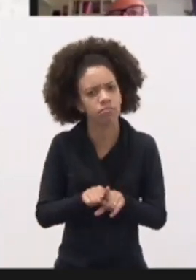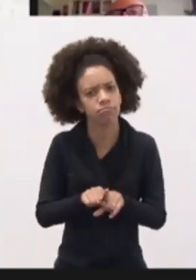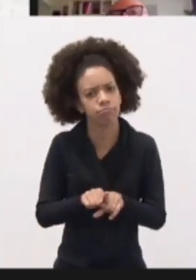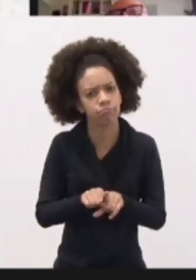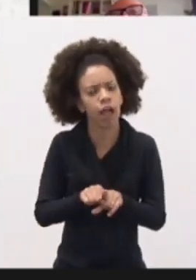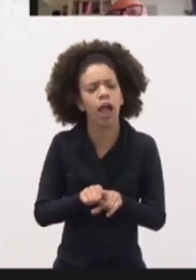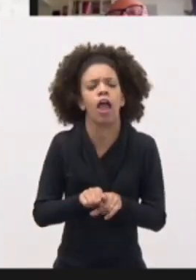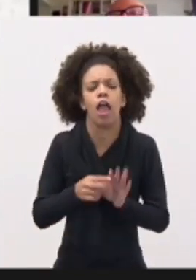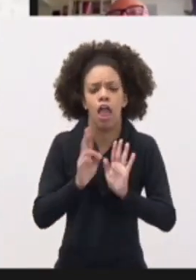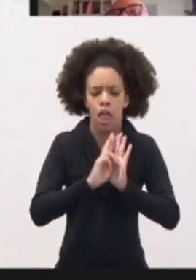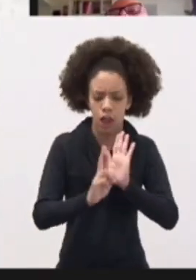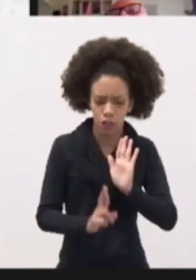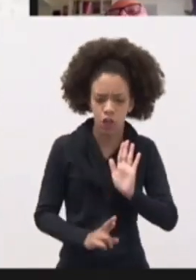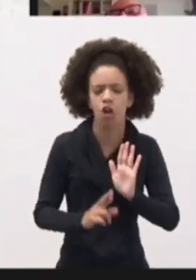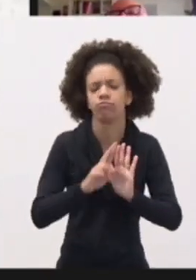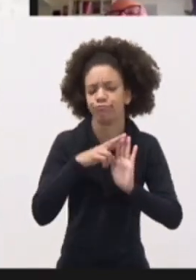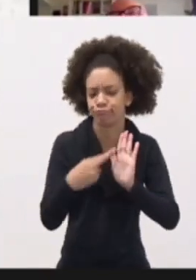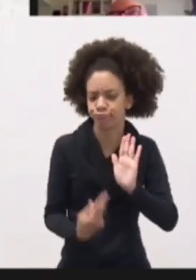ela aproveita